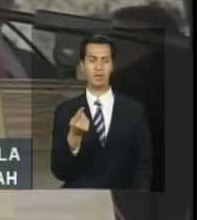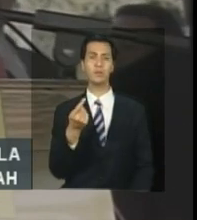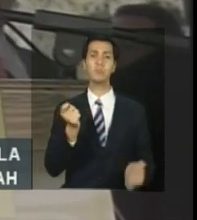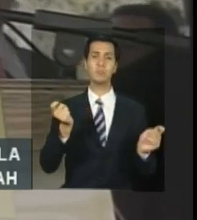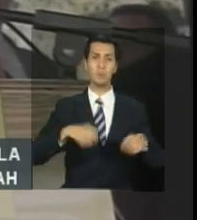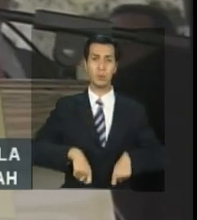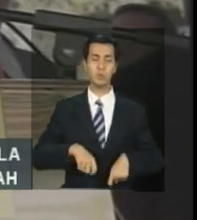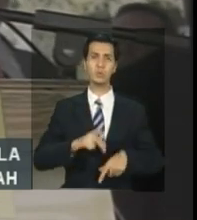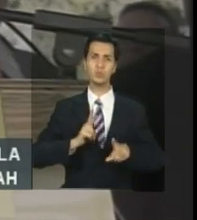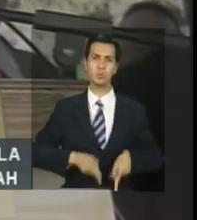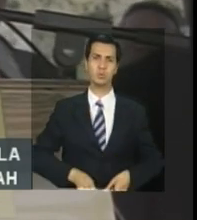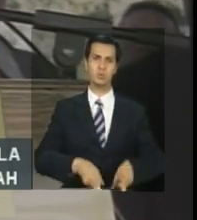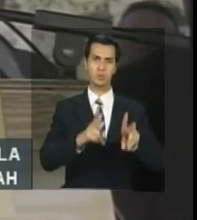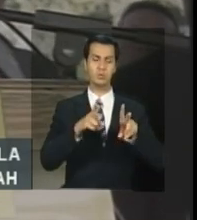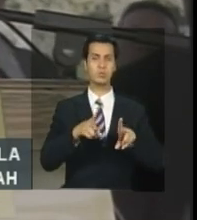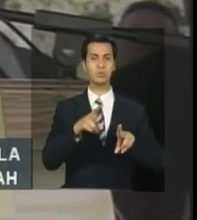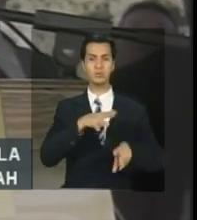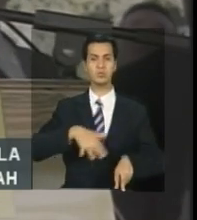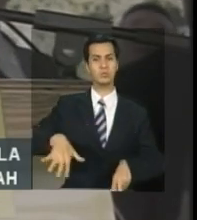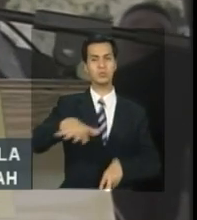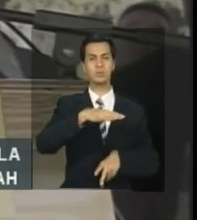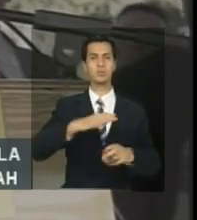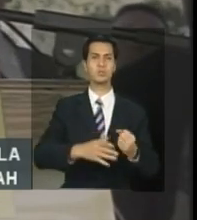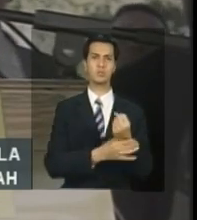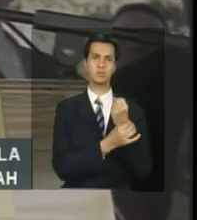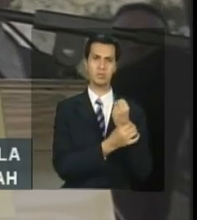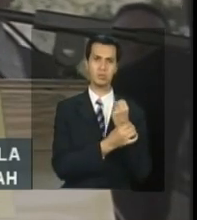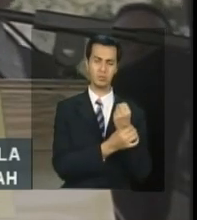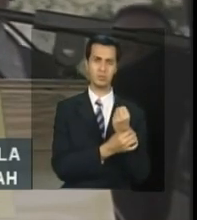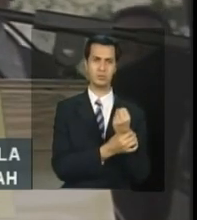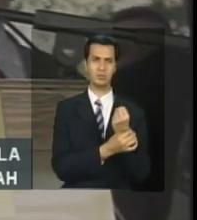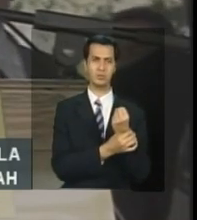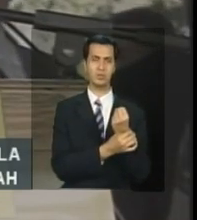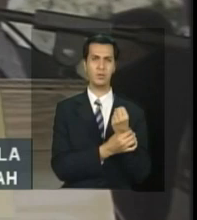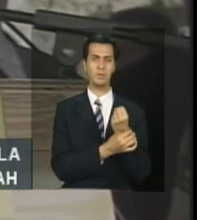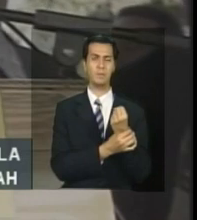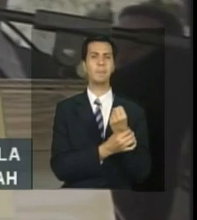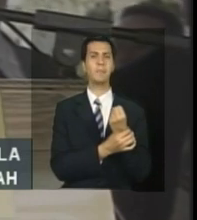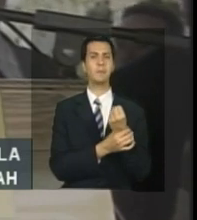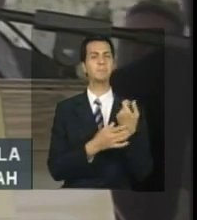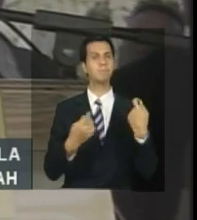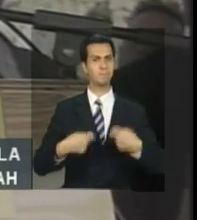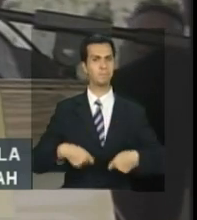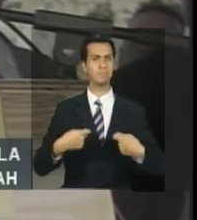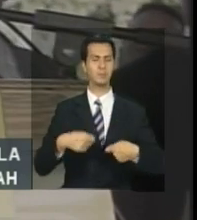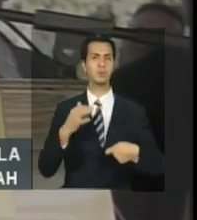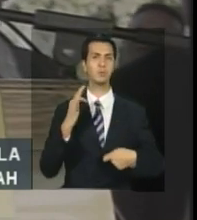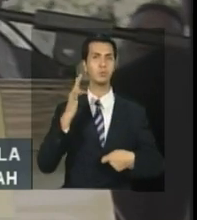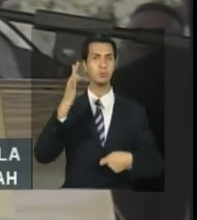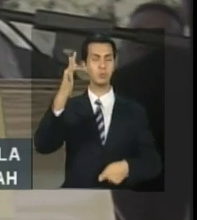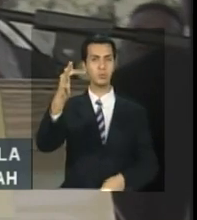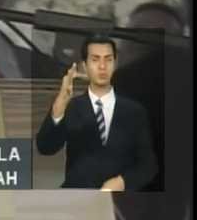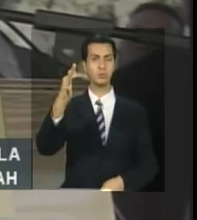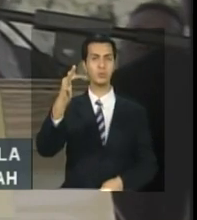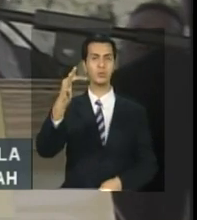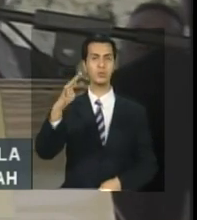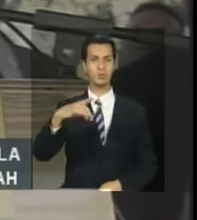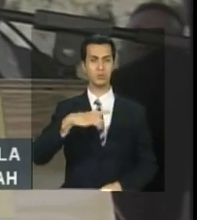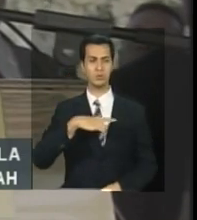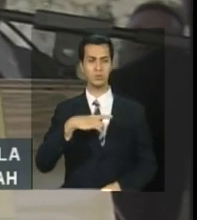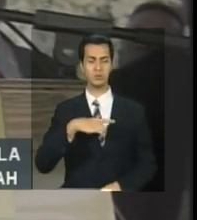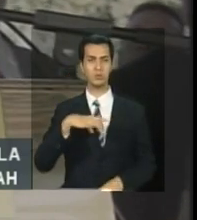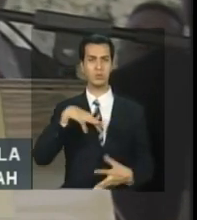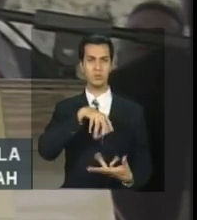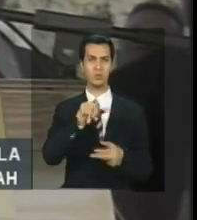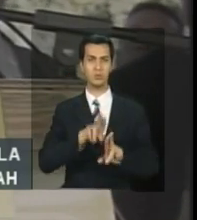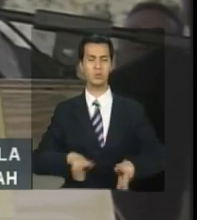se sustente, possa gerar o ambiente de segurança necessário à futura substituição das forças da